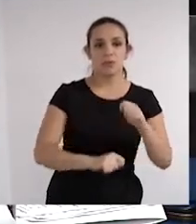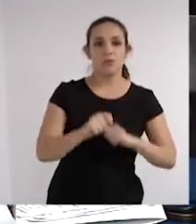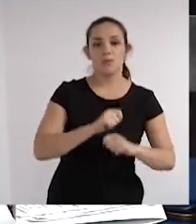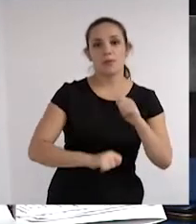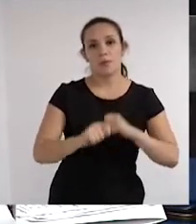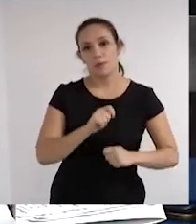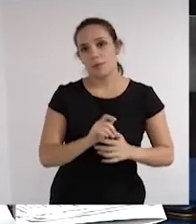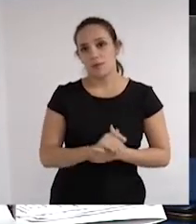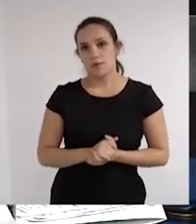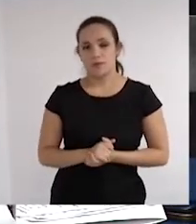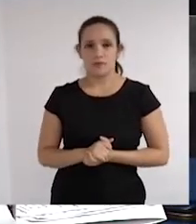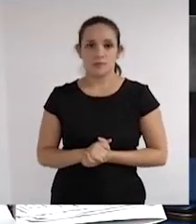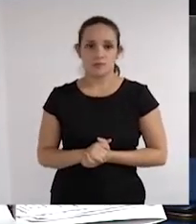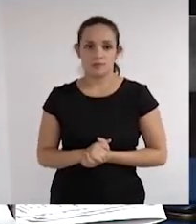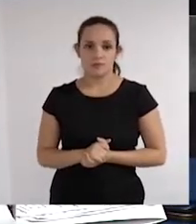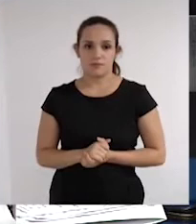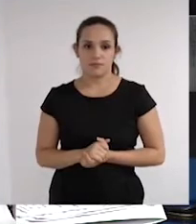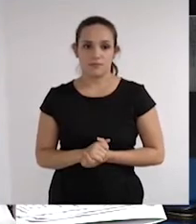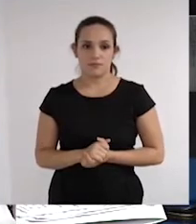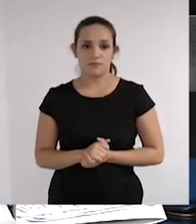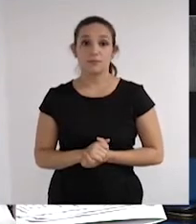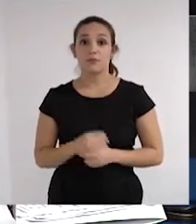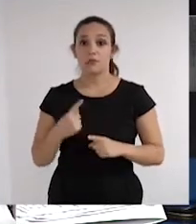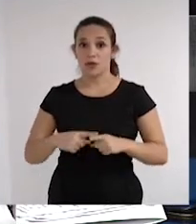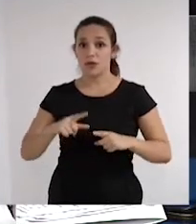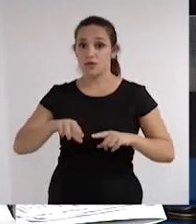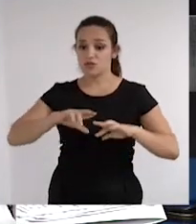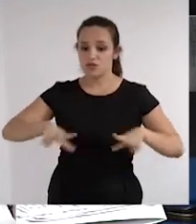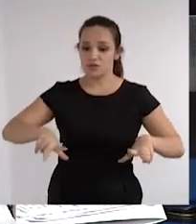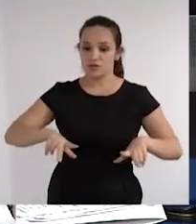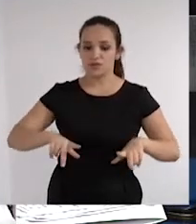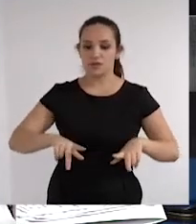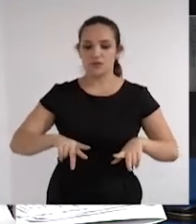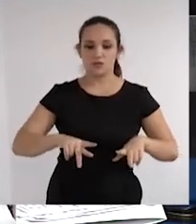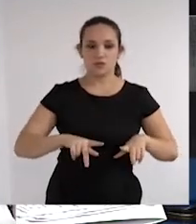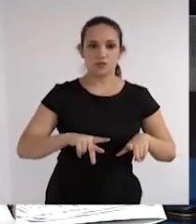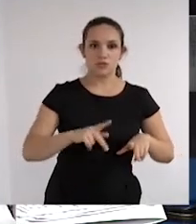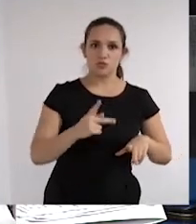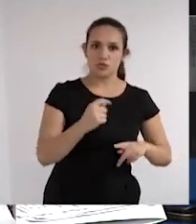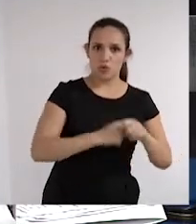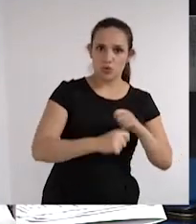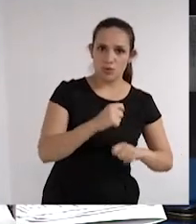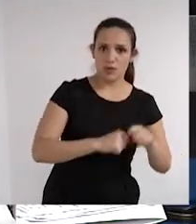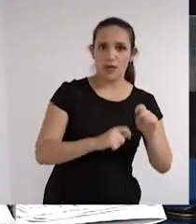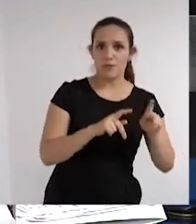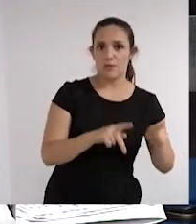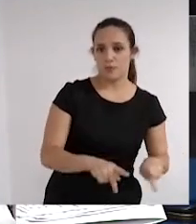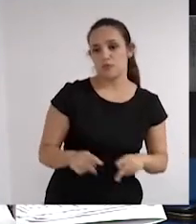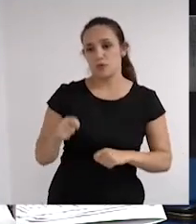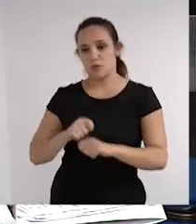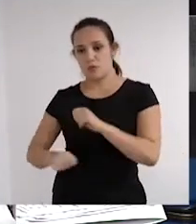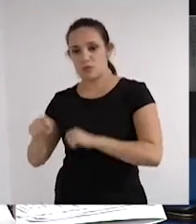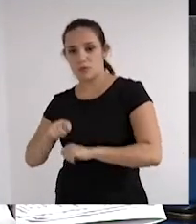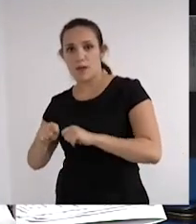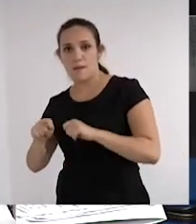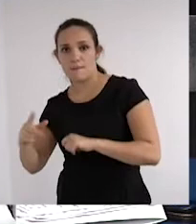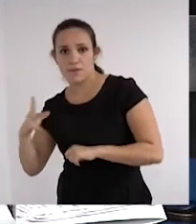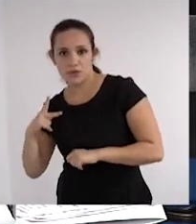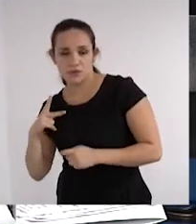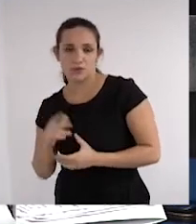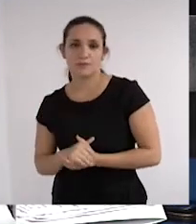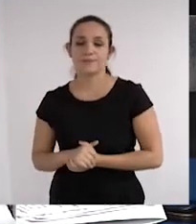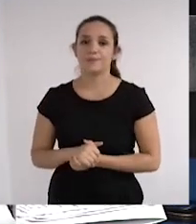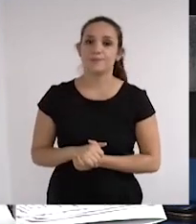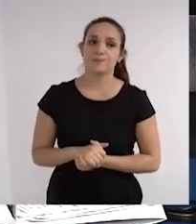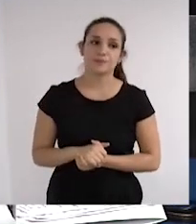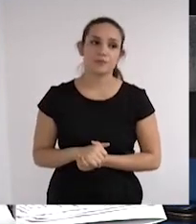Contabilidade não tem... Existe contabilidade pública e contabilidade privada, mas são tudo com normas que são instituídas.